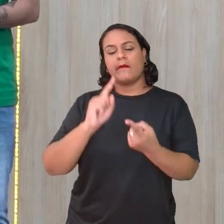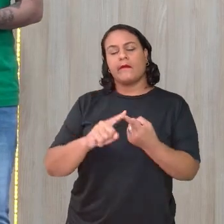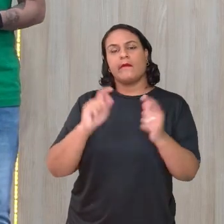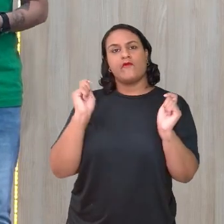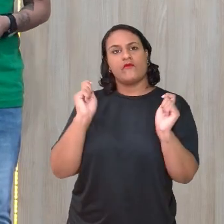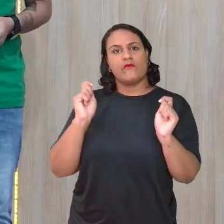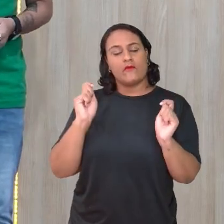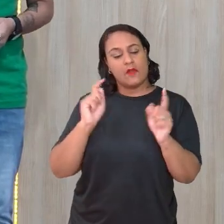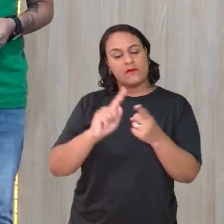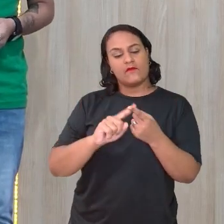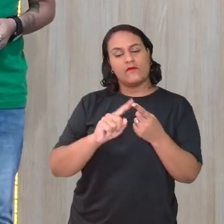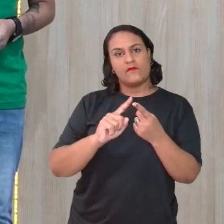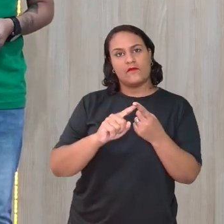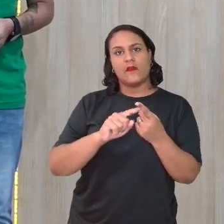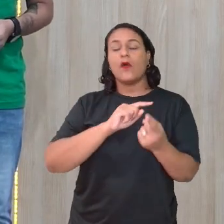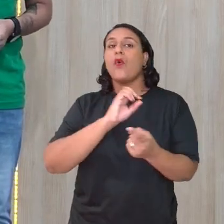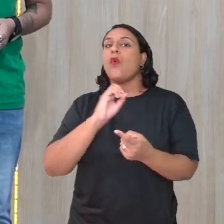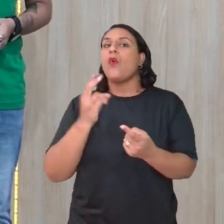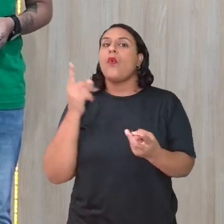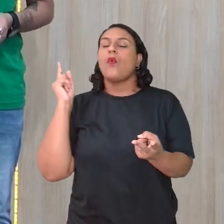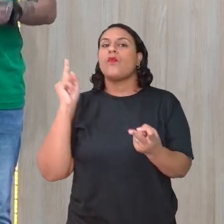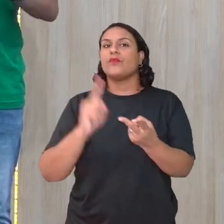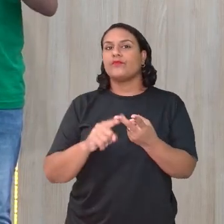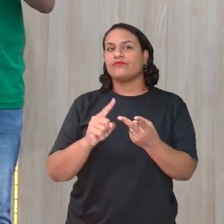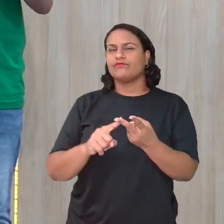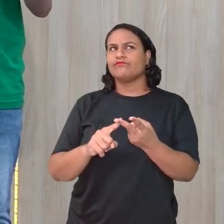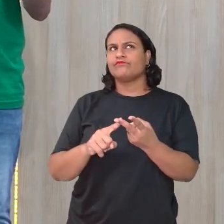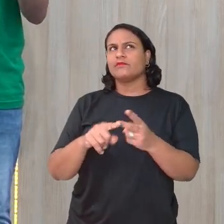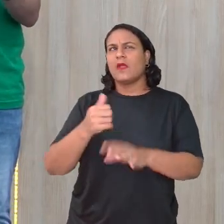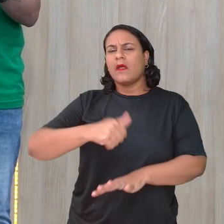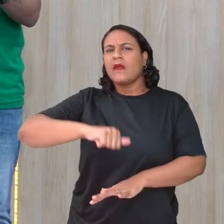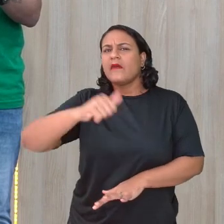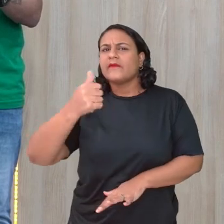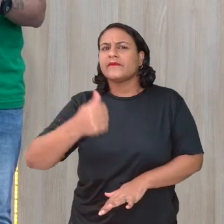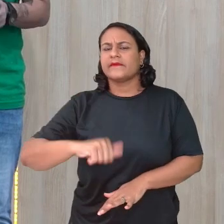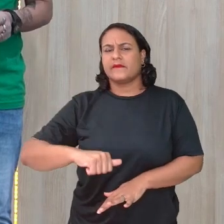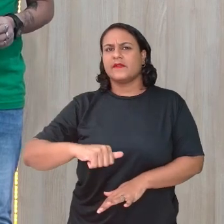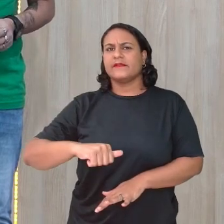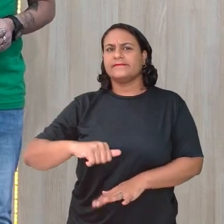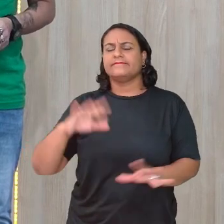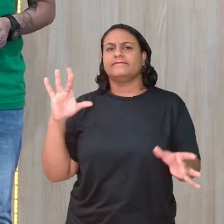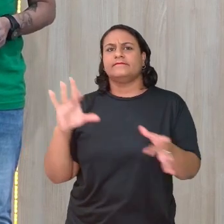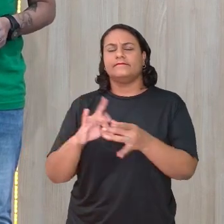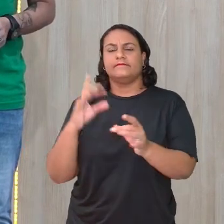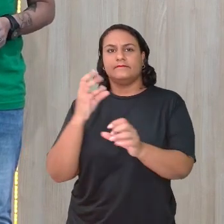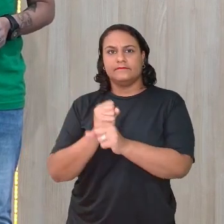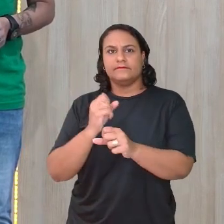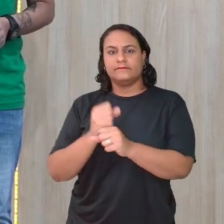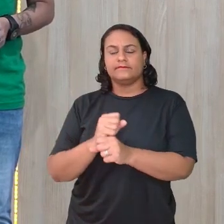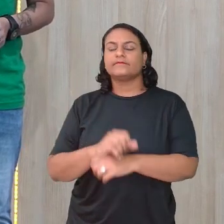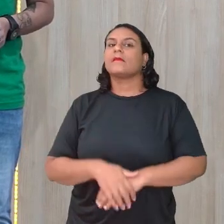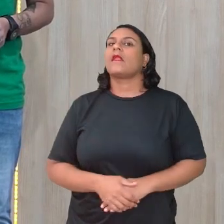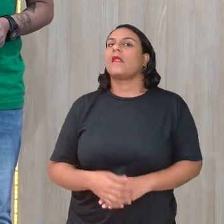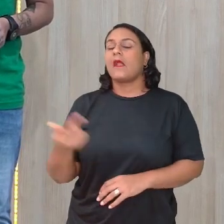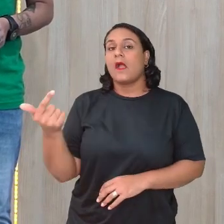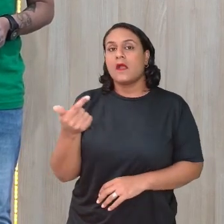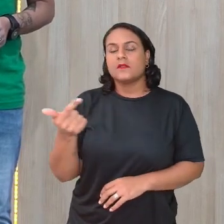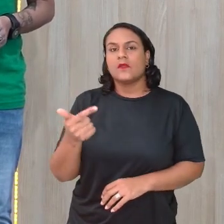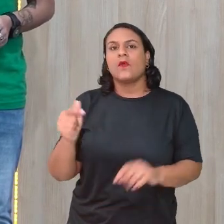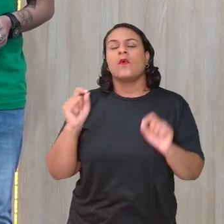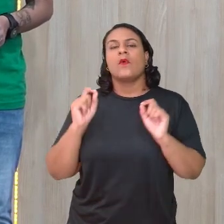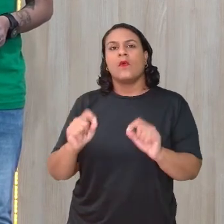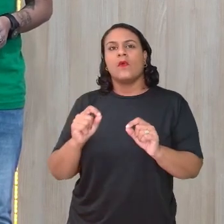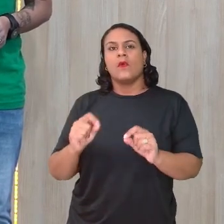possíveis. Você faz isso pensando sobre o problema, analisando sobre o problema. A segunda coisa que a gente precisa fazer